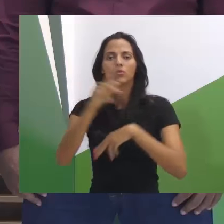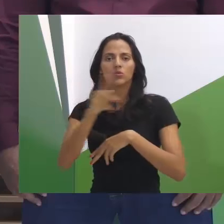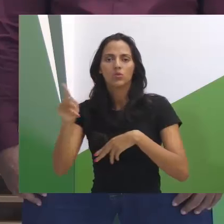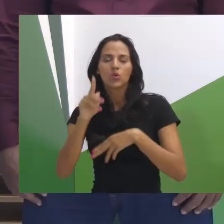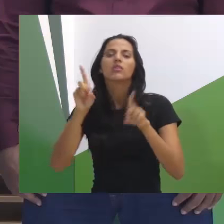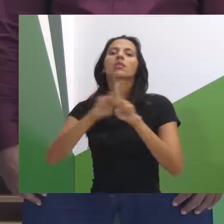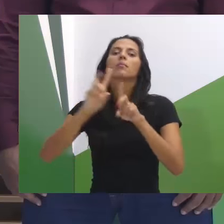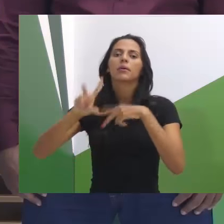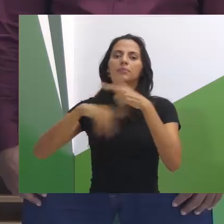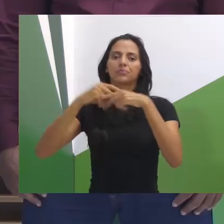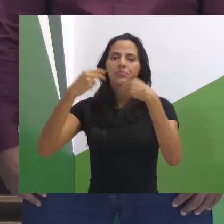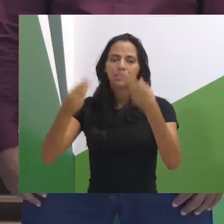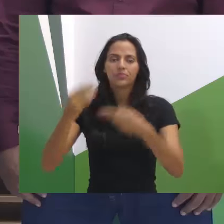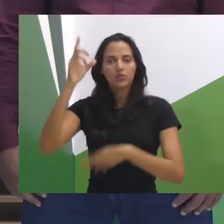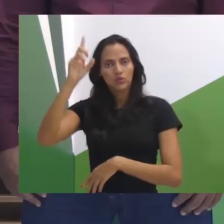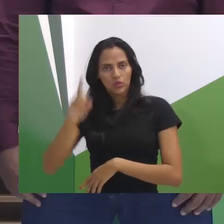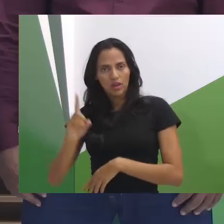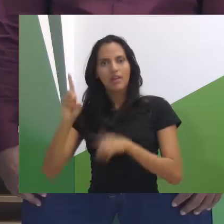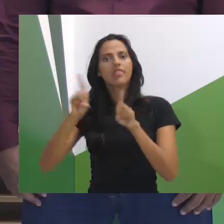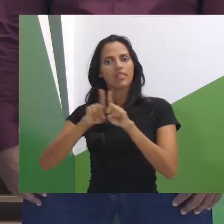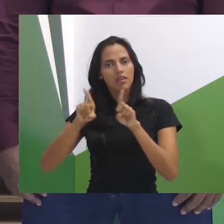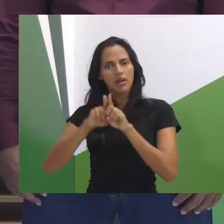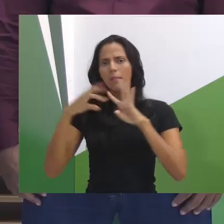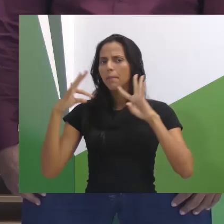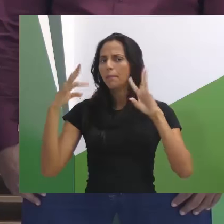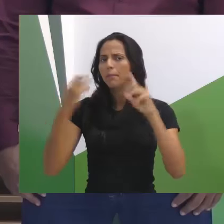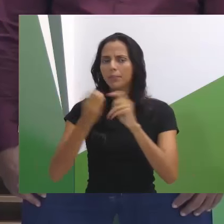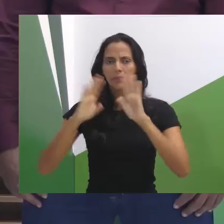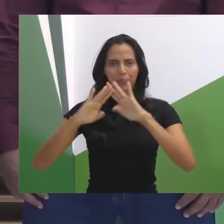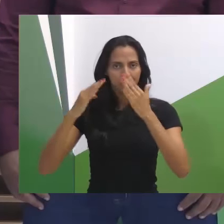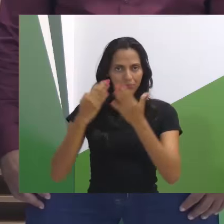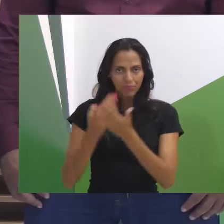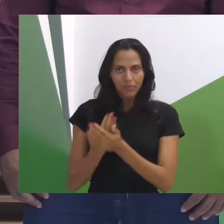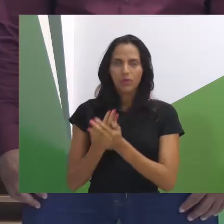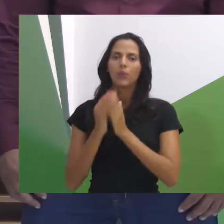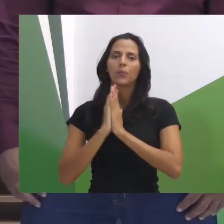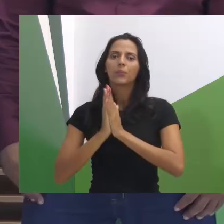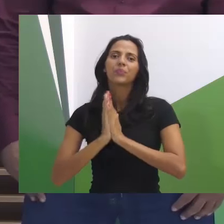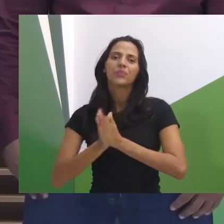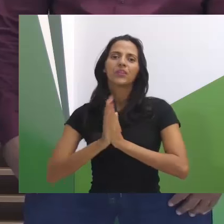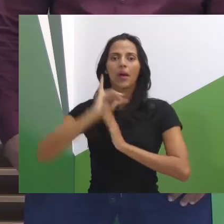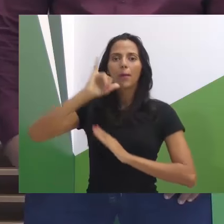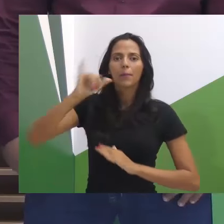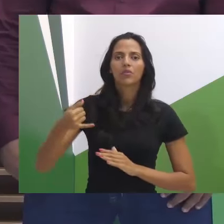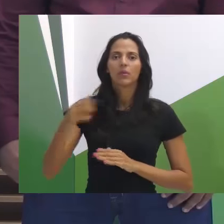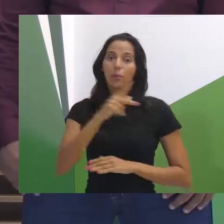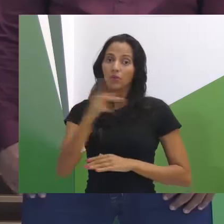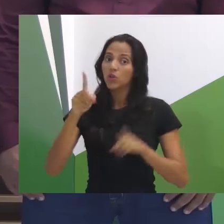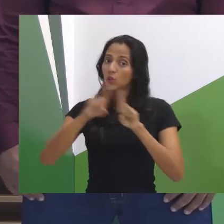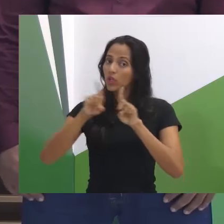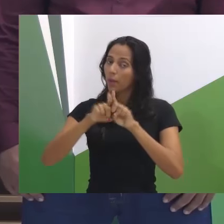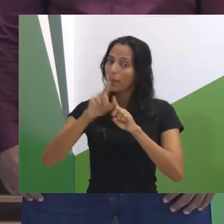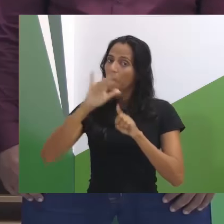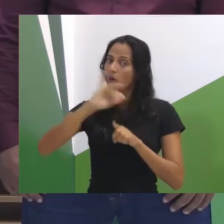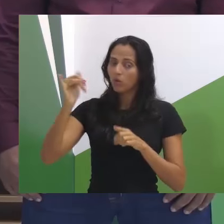os gestores, para as secretarias e para as escolas Não deixe professor de fazer o seu cadastro